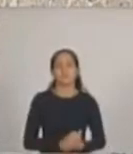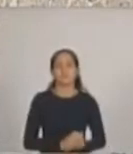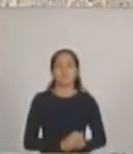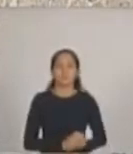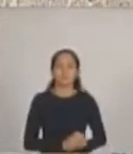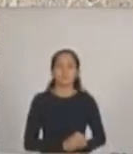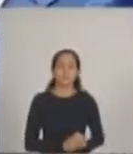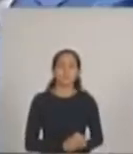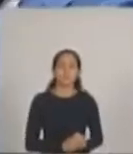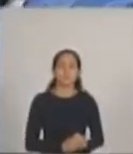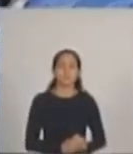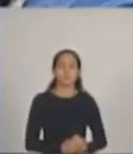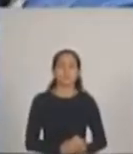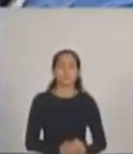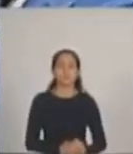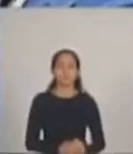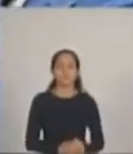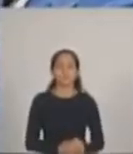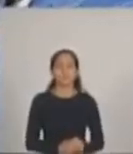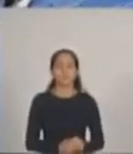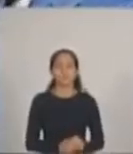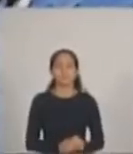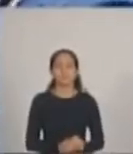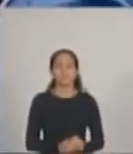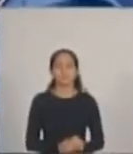Eu queria pedir